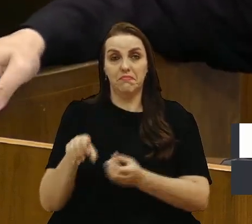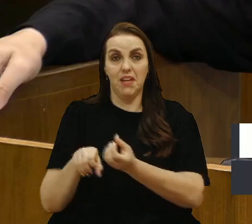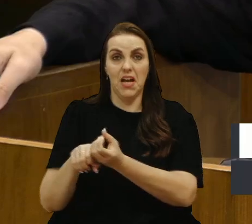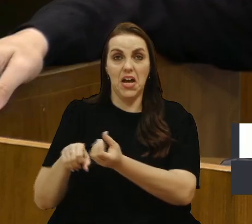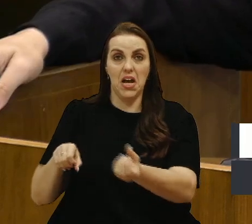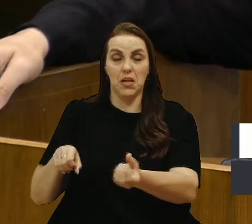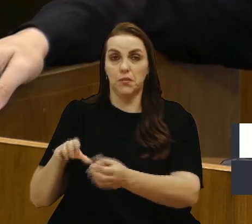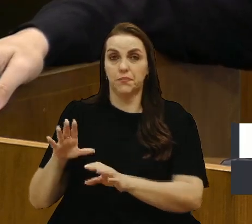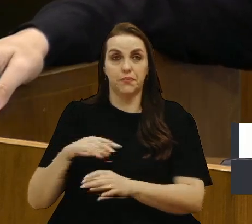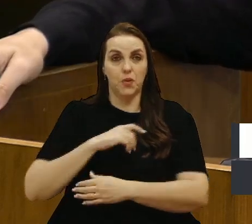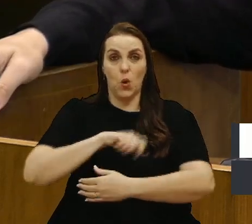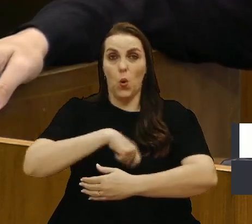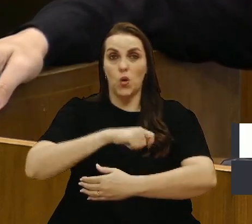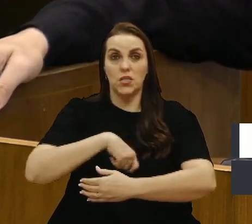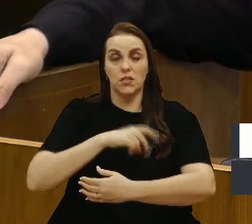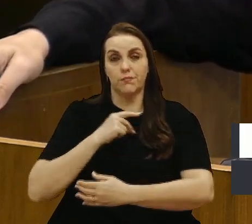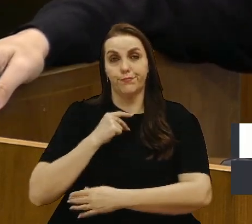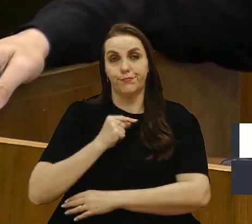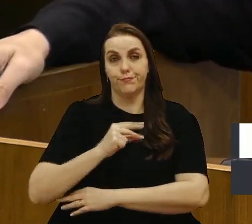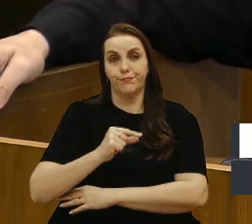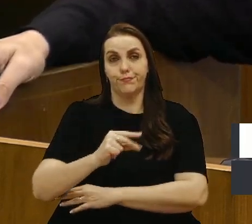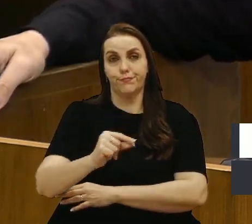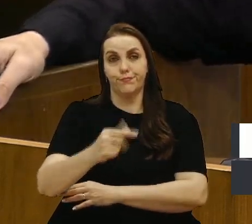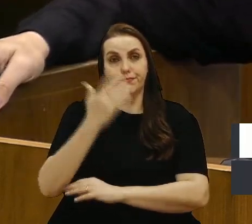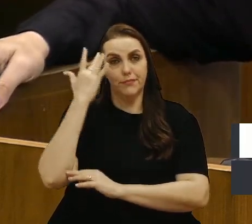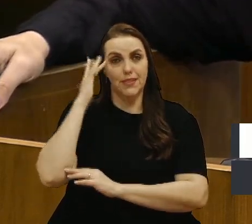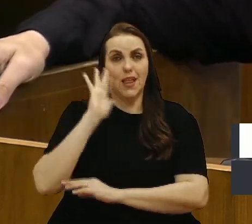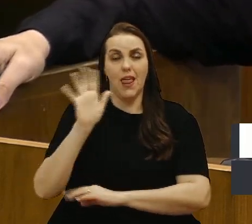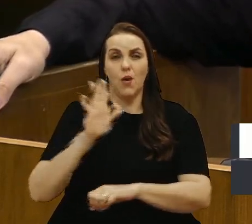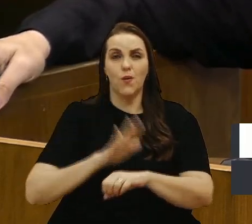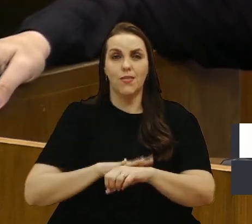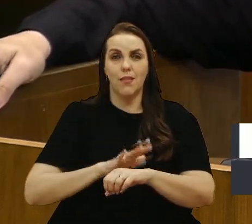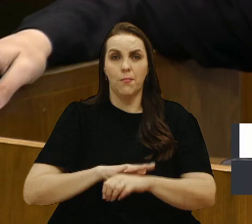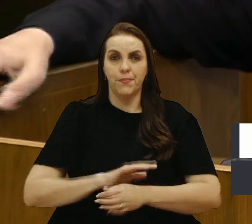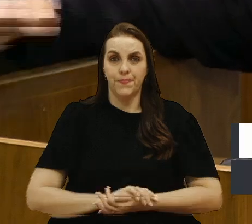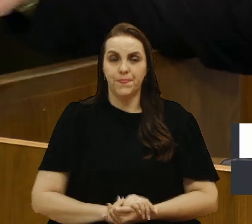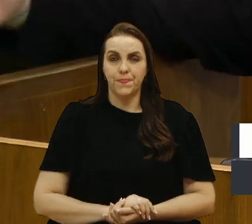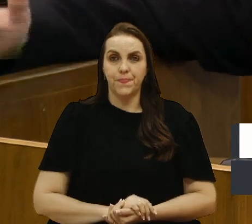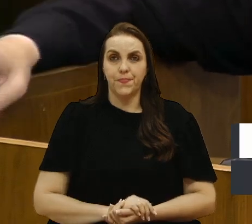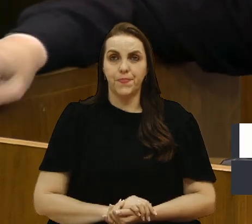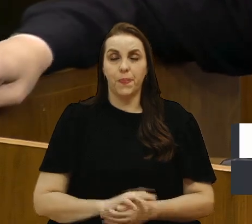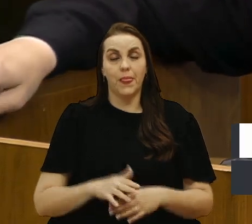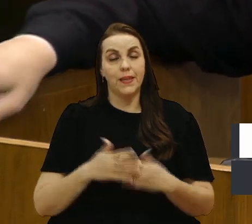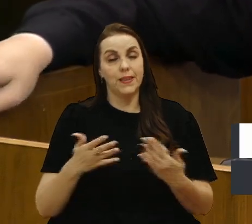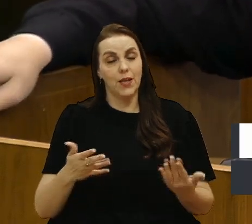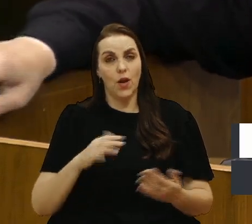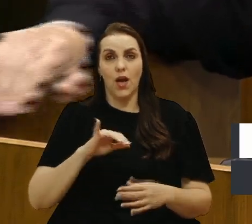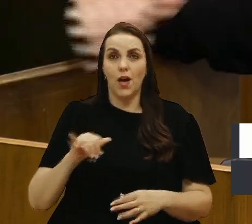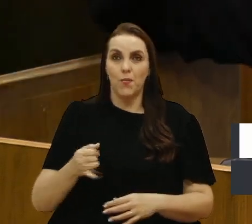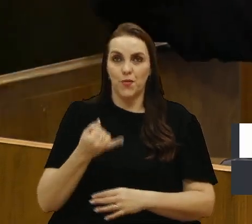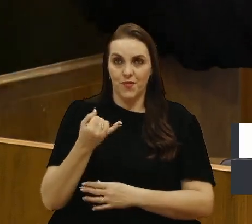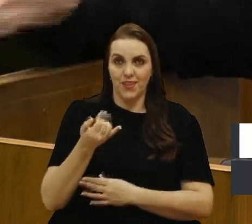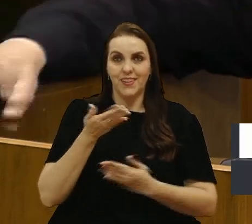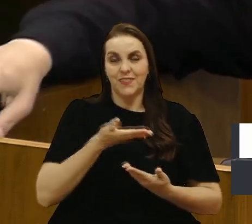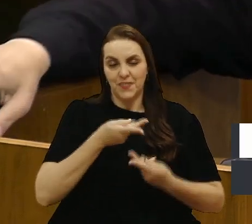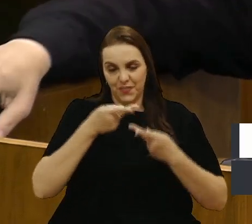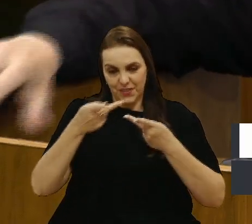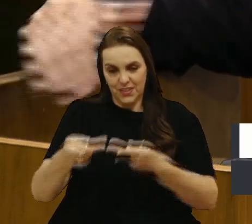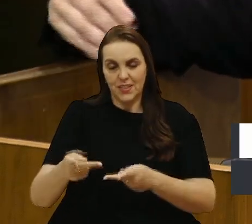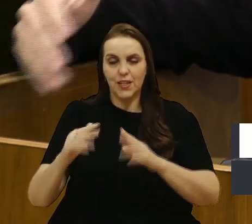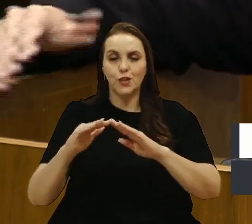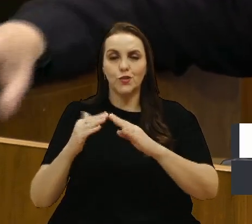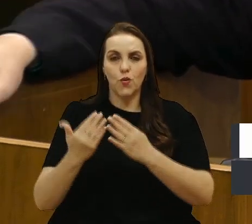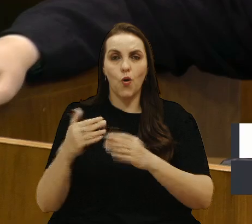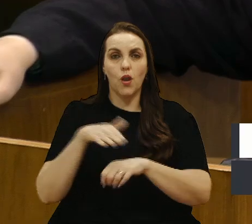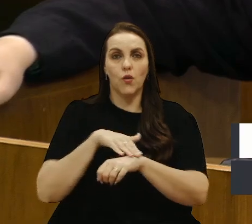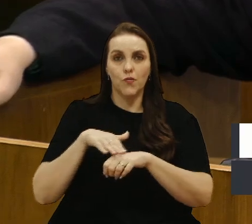da cozinha ficariam entupidos por sei lá, sabe-se quanto tempo. E aí aproveitei para visitar a escola, conversei com a diretora,